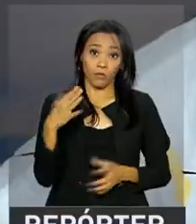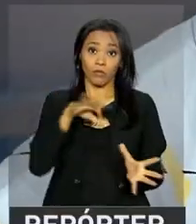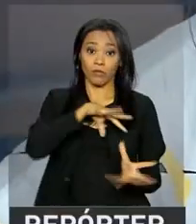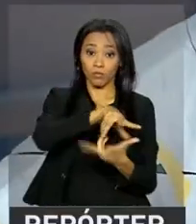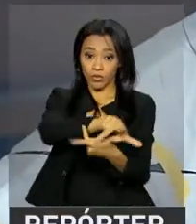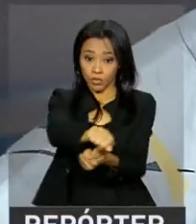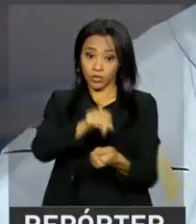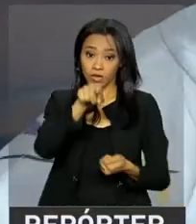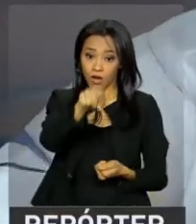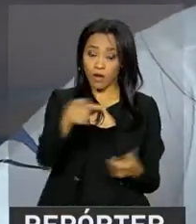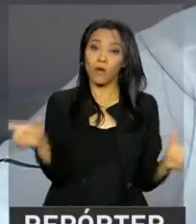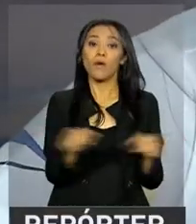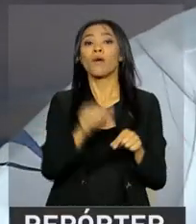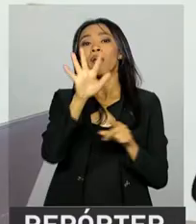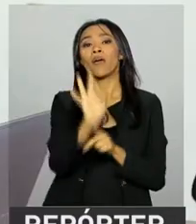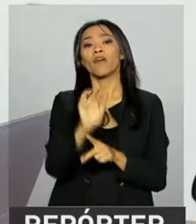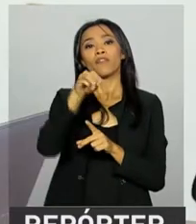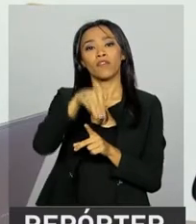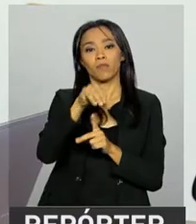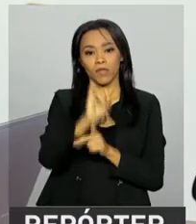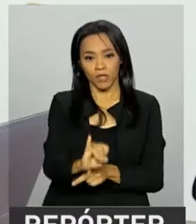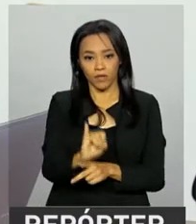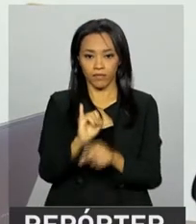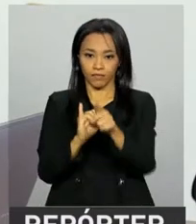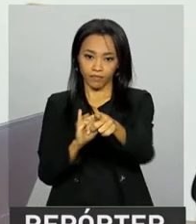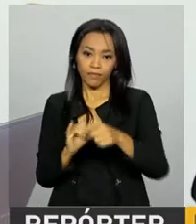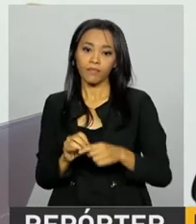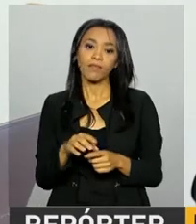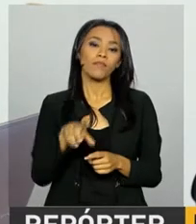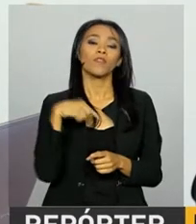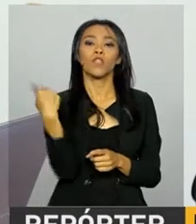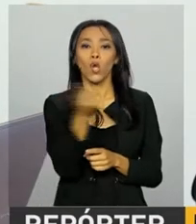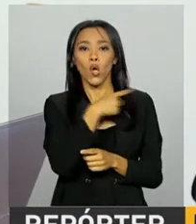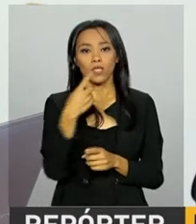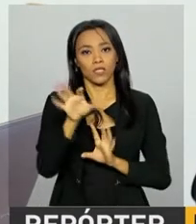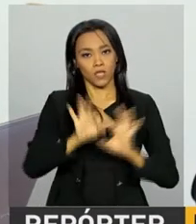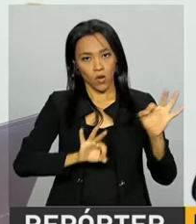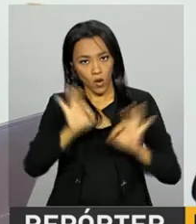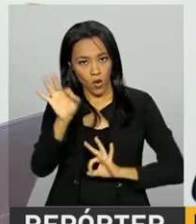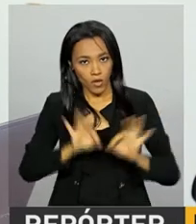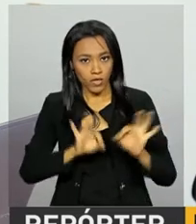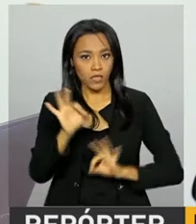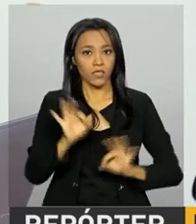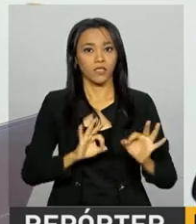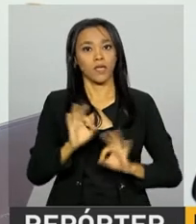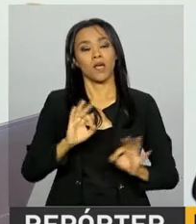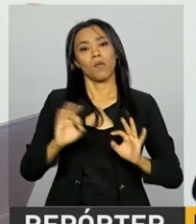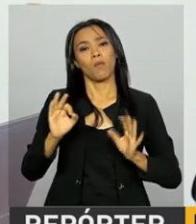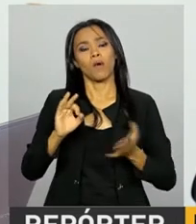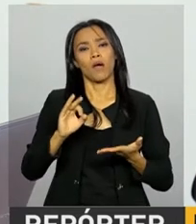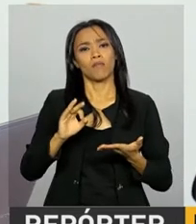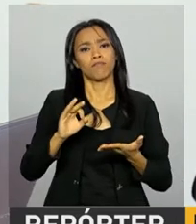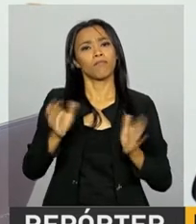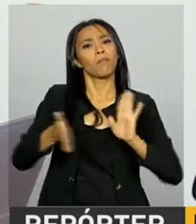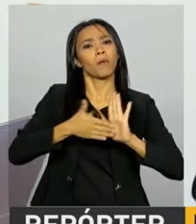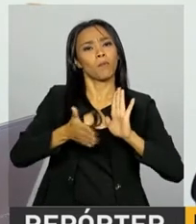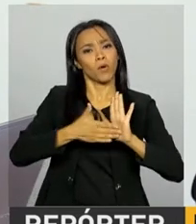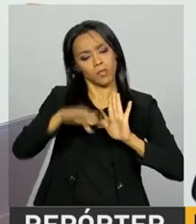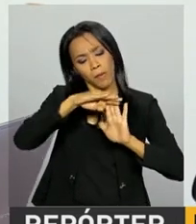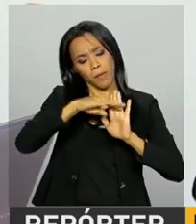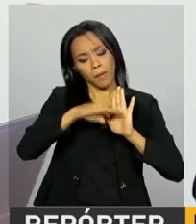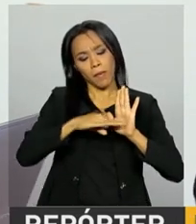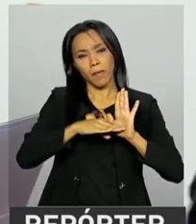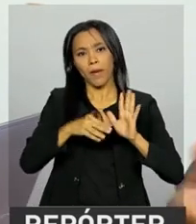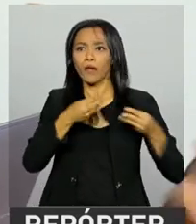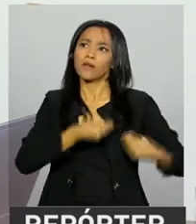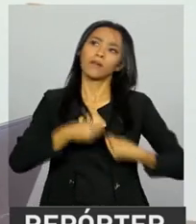do novo ensino médio nós ficamos elaborar uma carta proposta uma carta consulta proposta para o banco